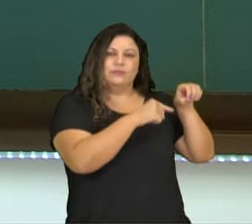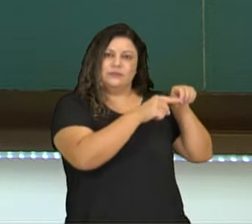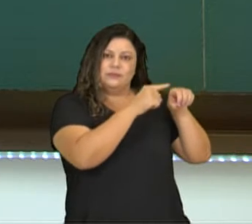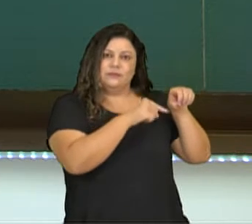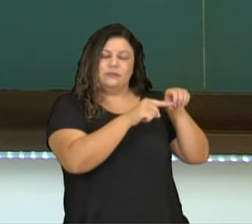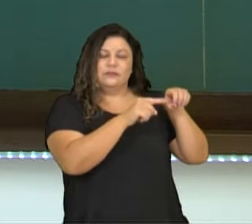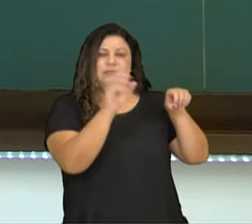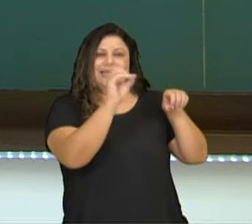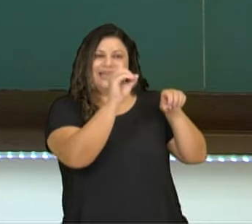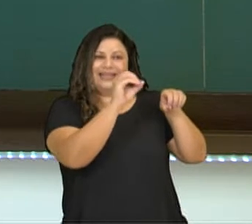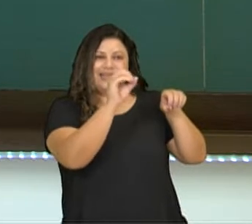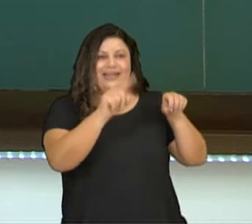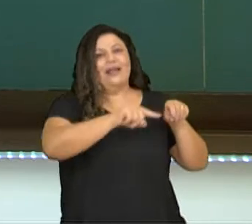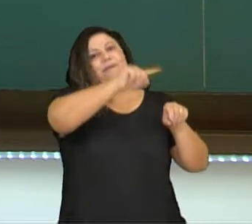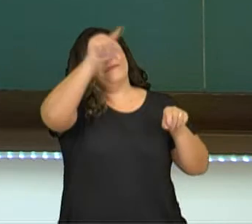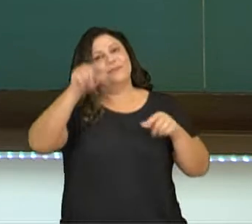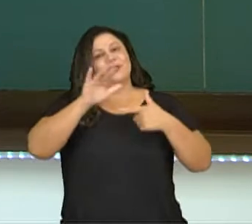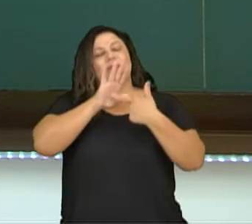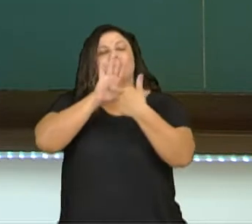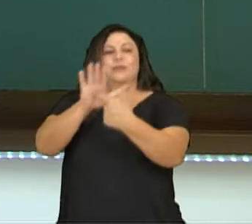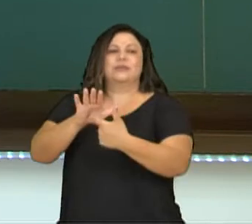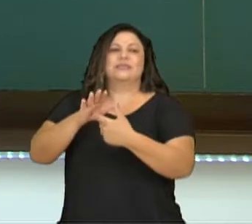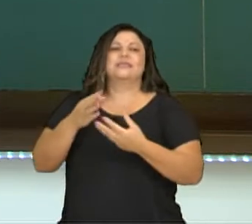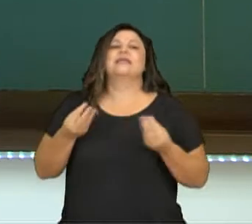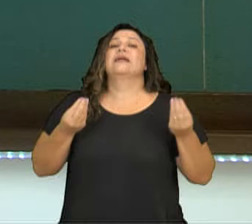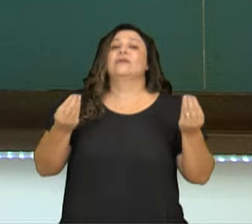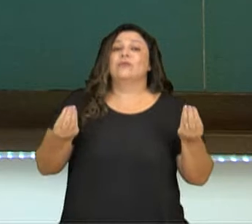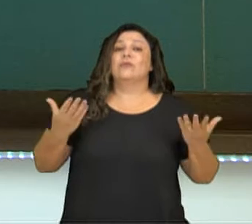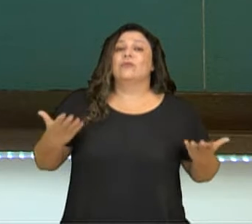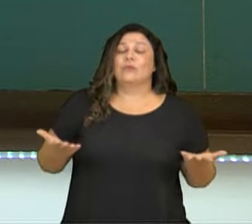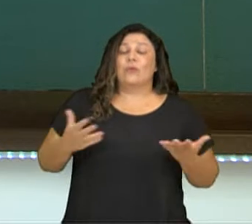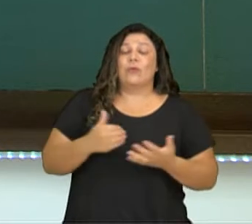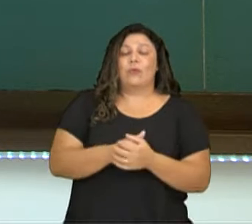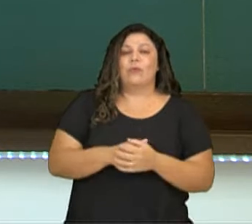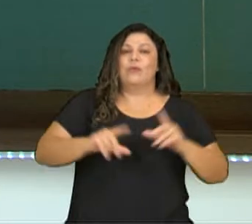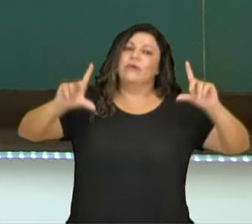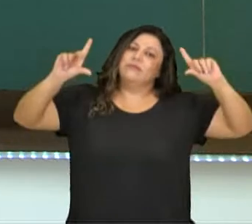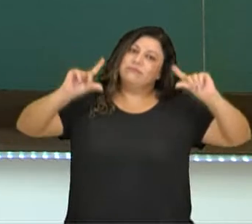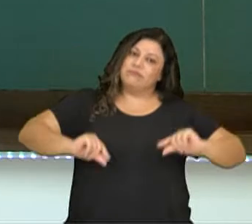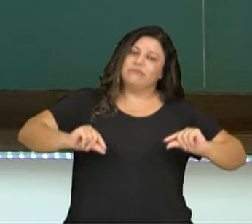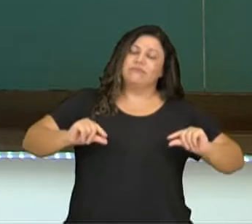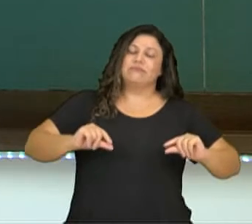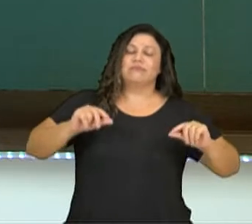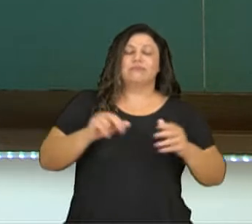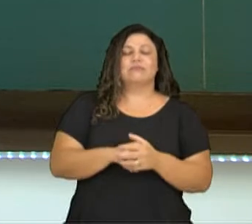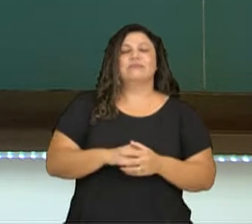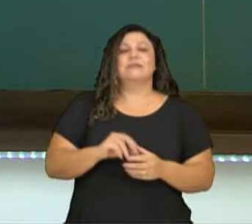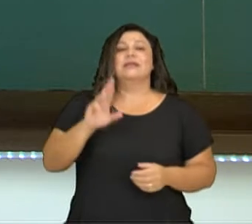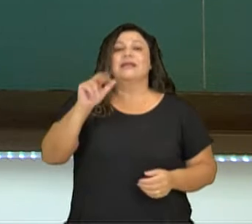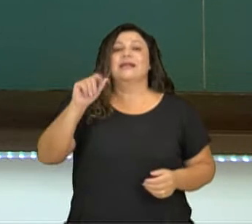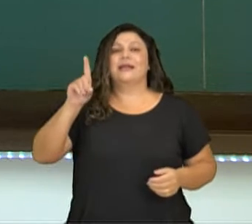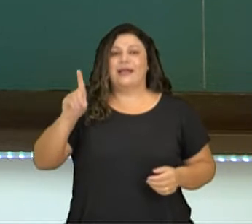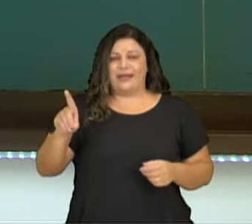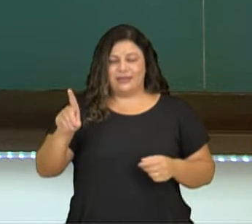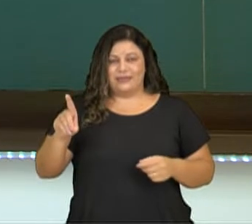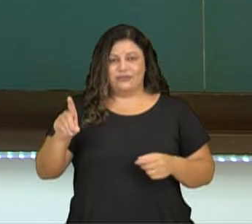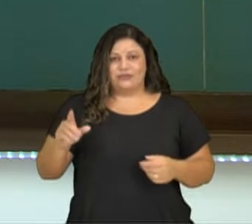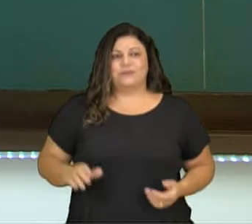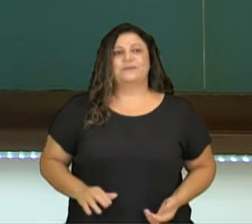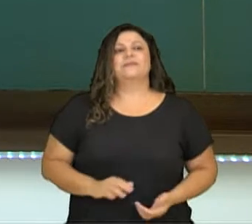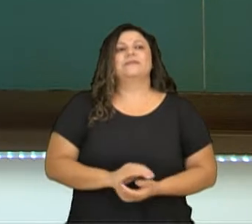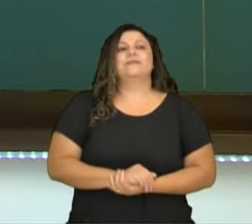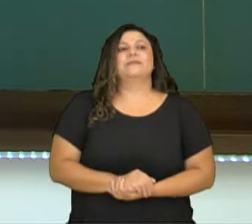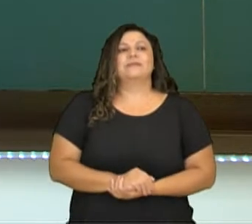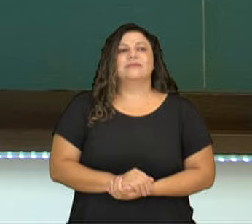em graus. Agora eu vou mostrar para vocês como que a gente faz essa redução de ângulos quando os ângulos forem dados em